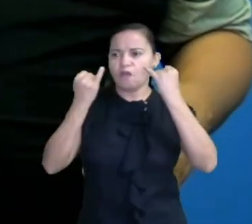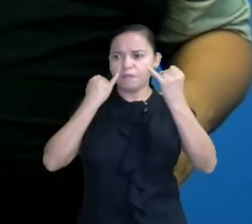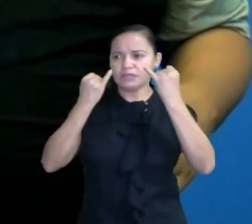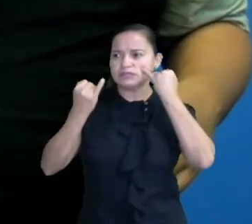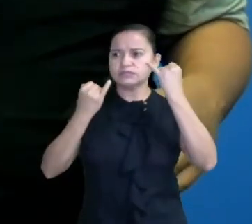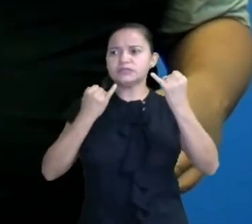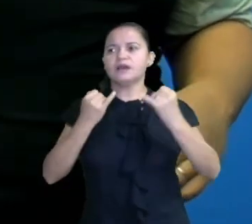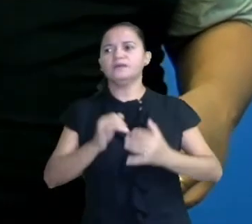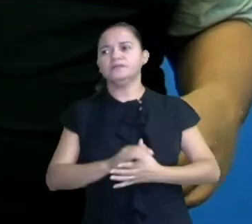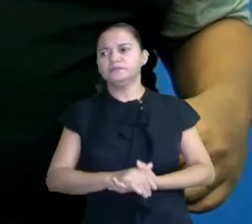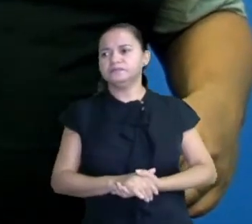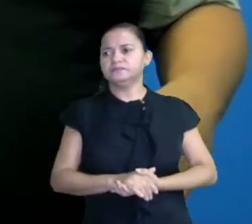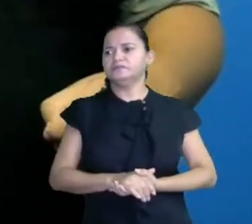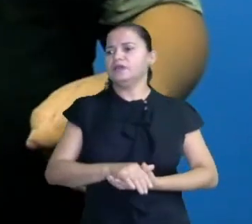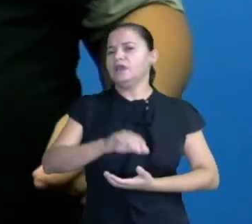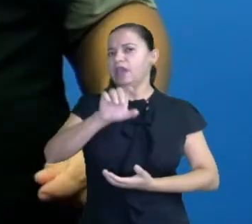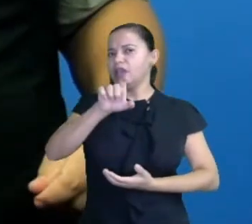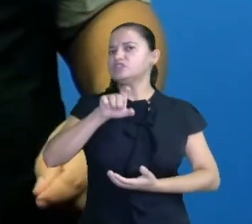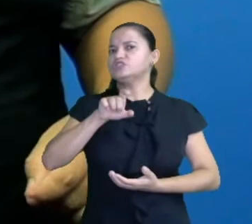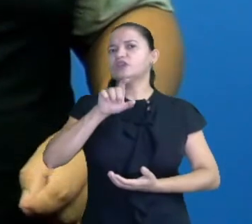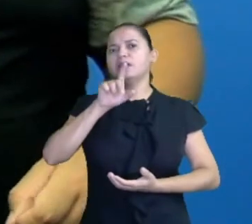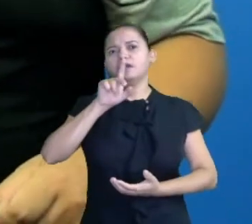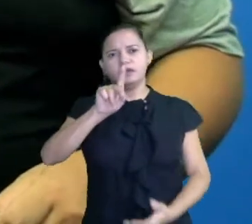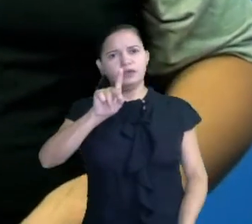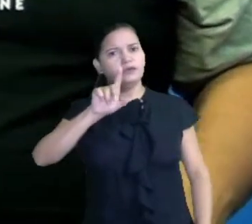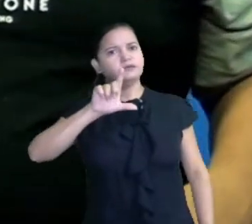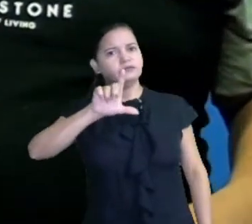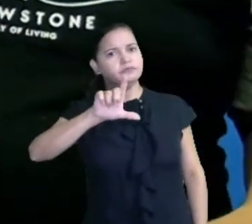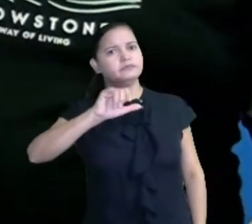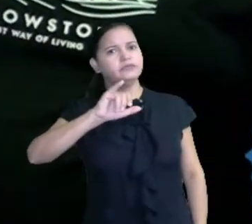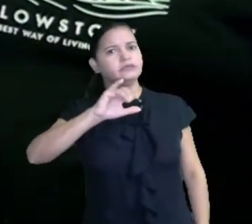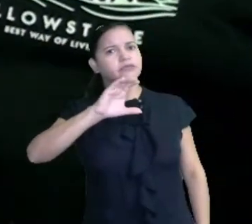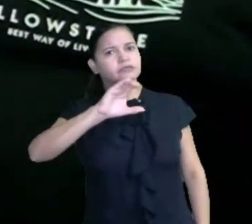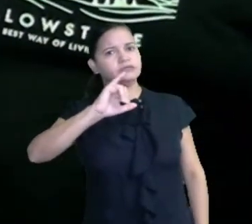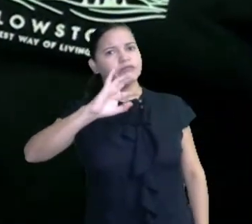Vamos trabalhar, vamos ver aqui. Onde é que está a informação implícita aí?